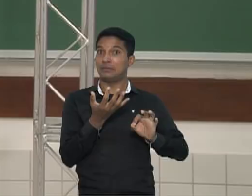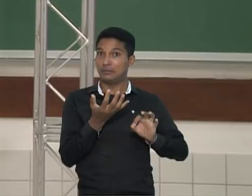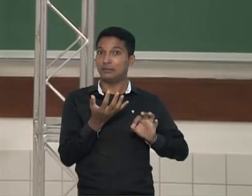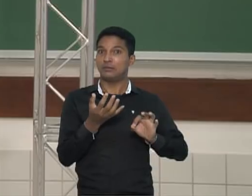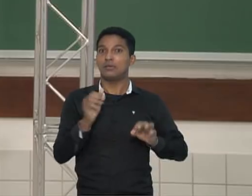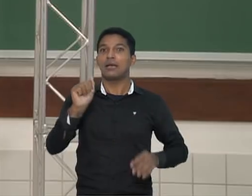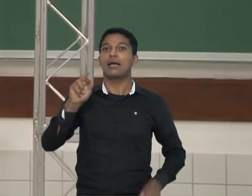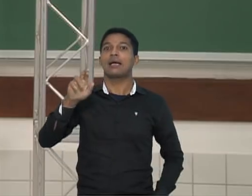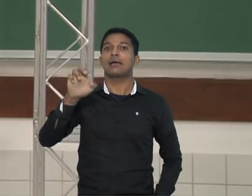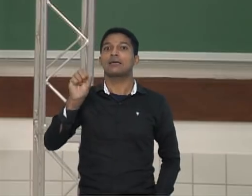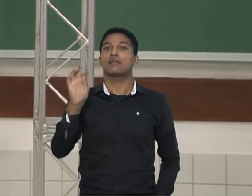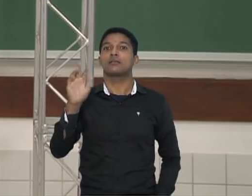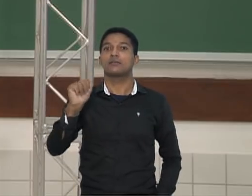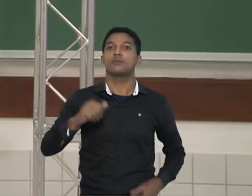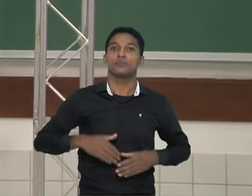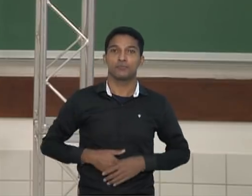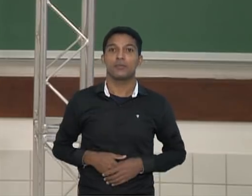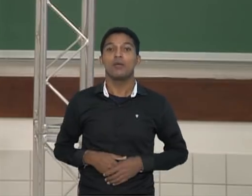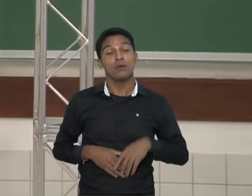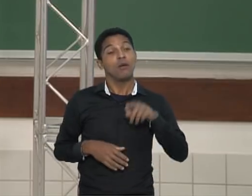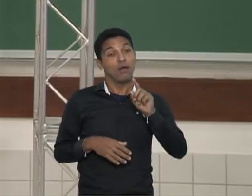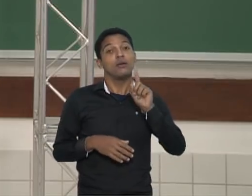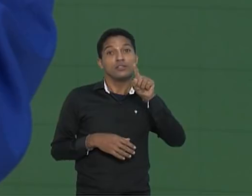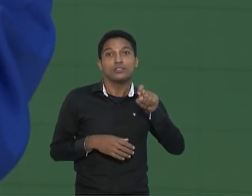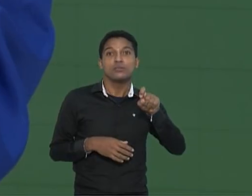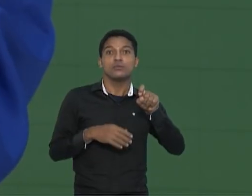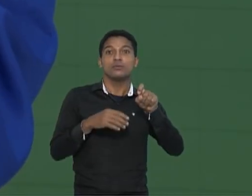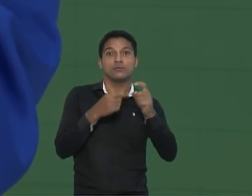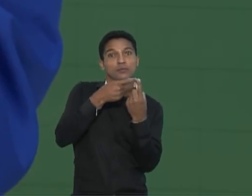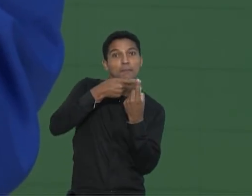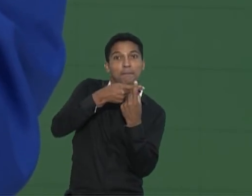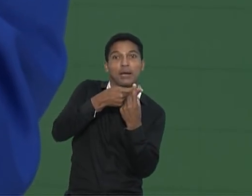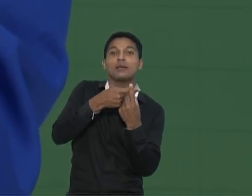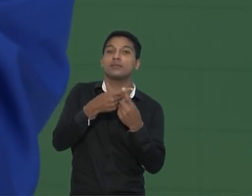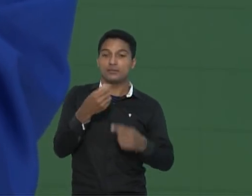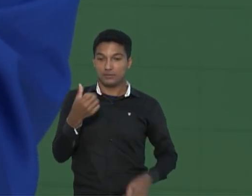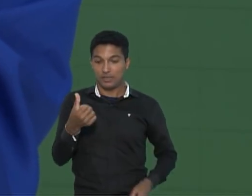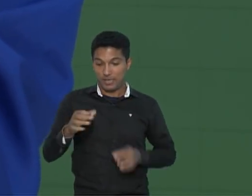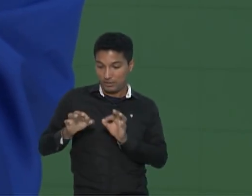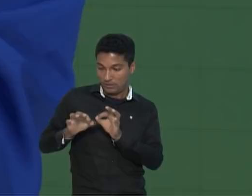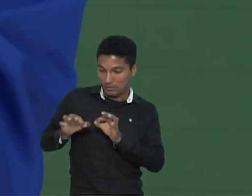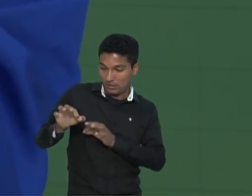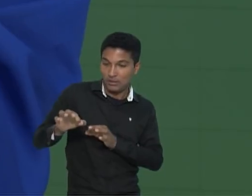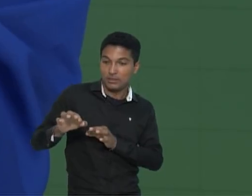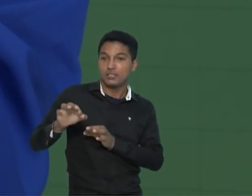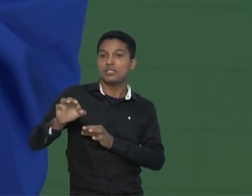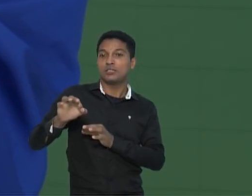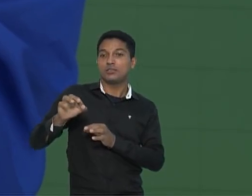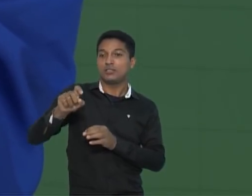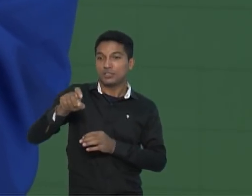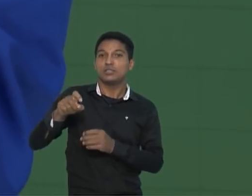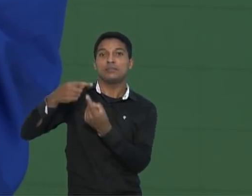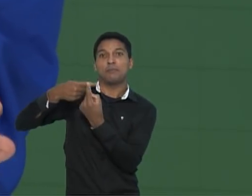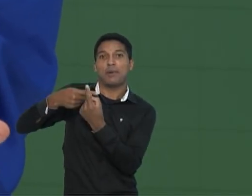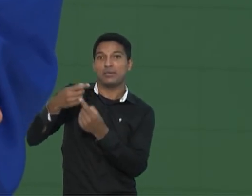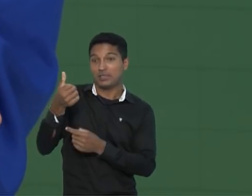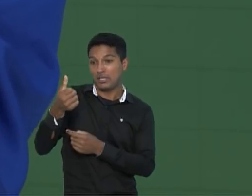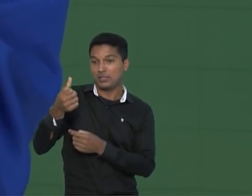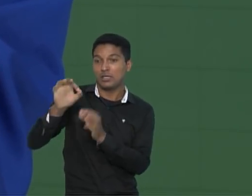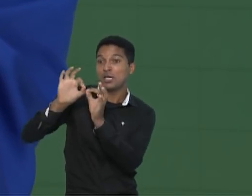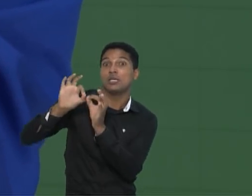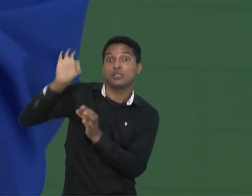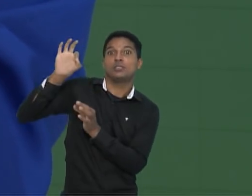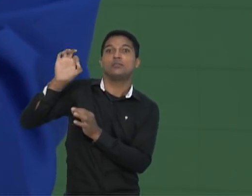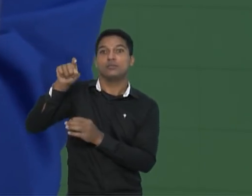Também definida. É x mais 6 e x mais 6. Então, as três dimensões têm o